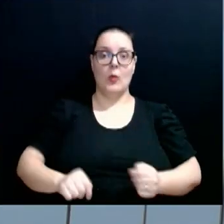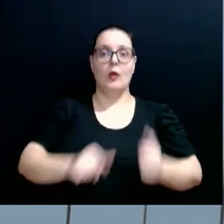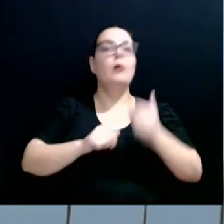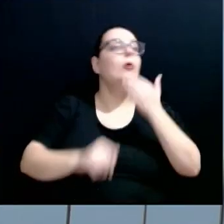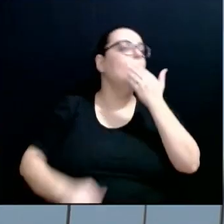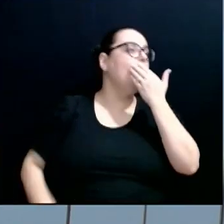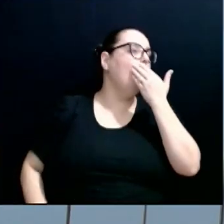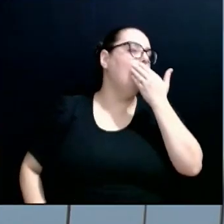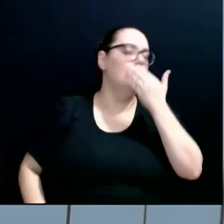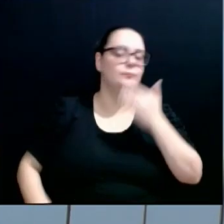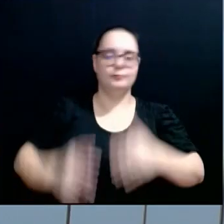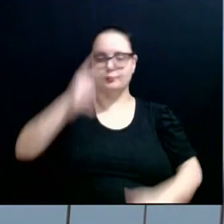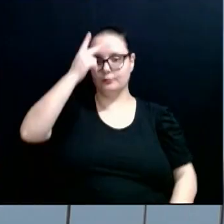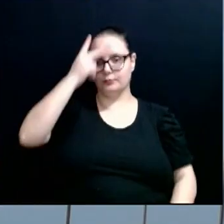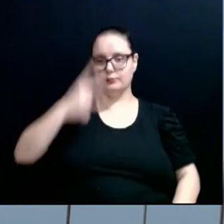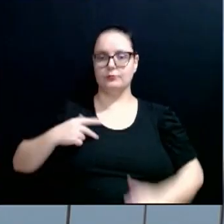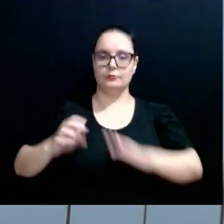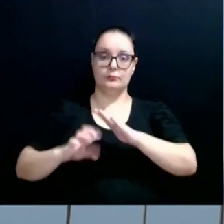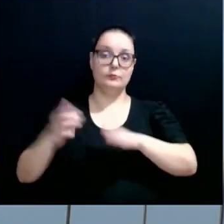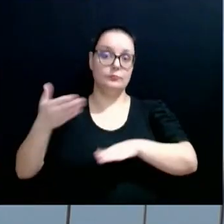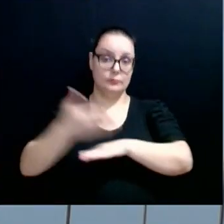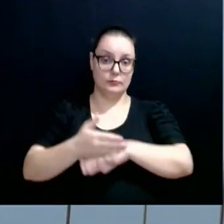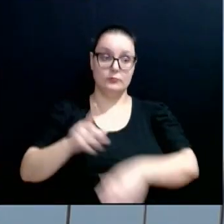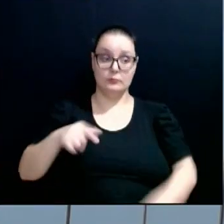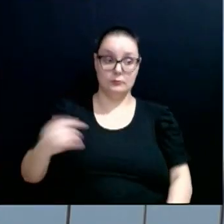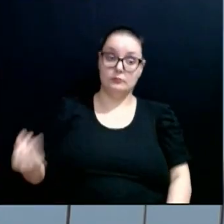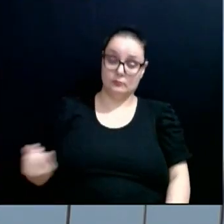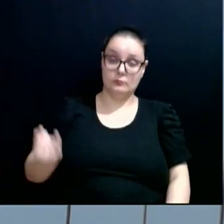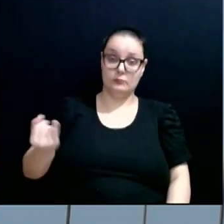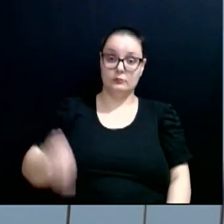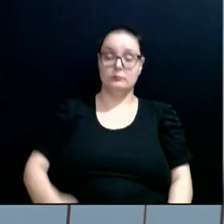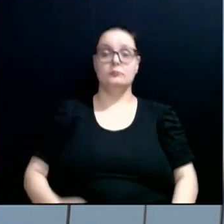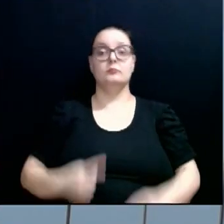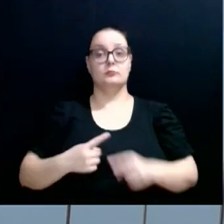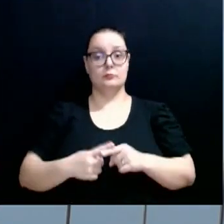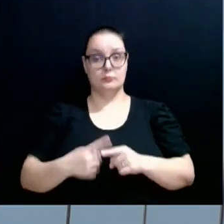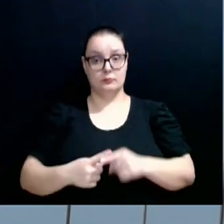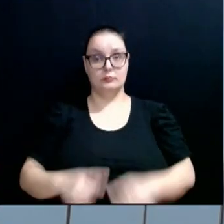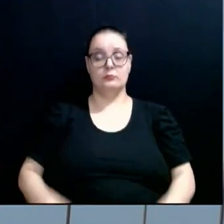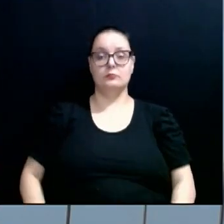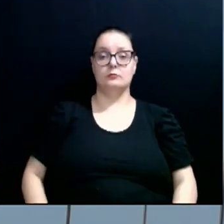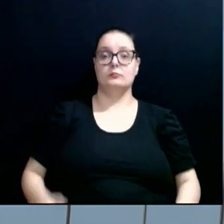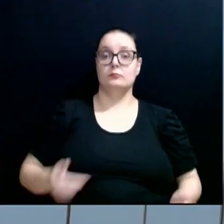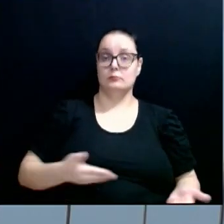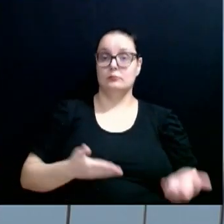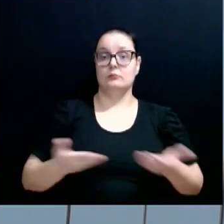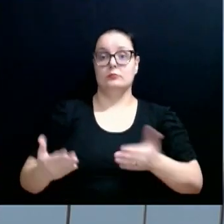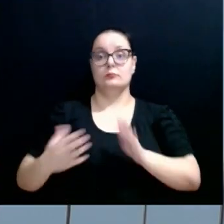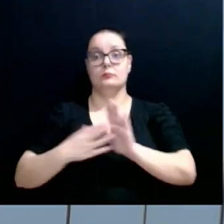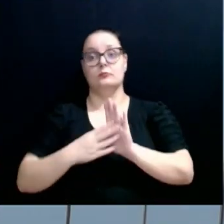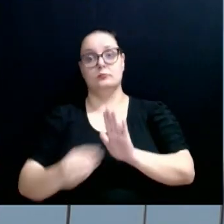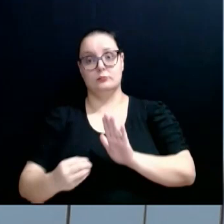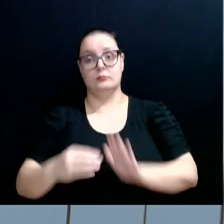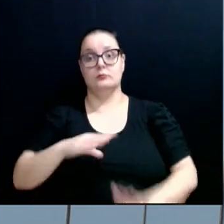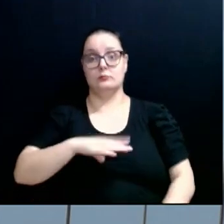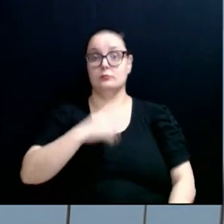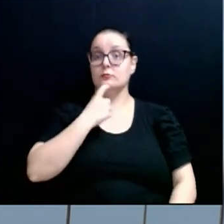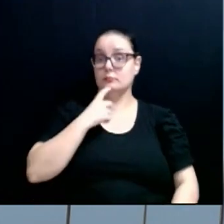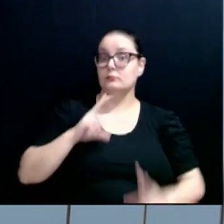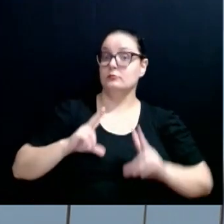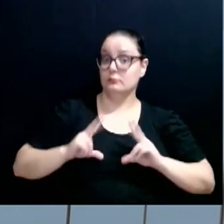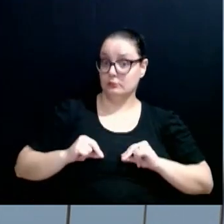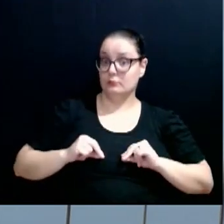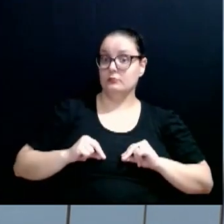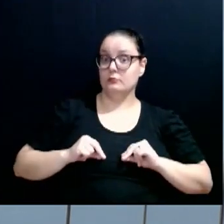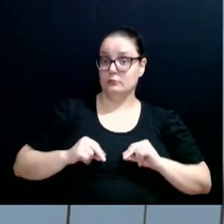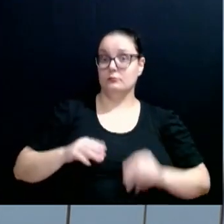participar. Isso é importante. Por quê? Porque foi apresentado o modelo que Campinas merece, que Campinas